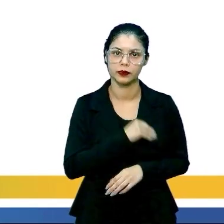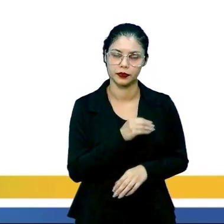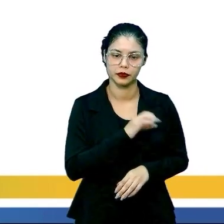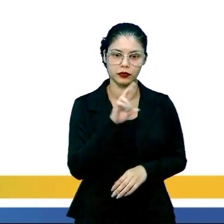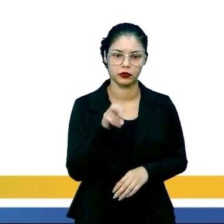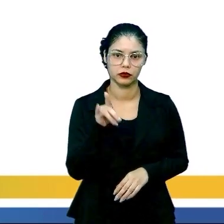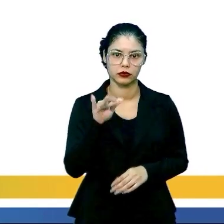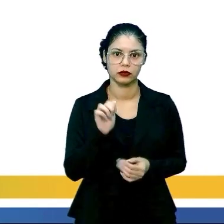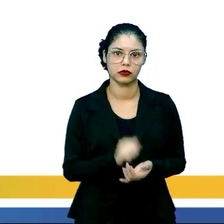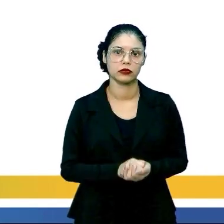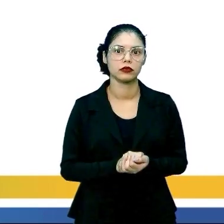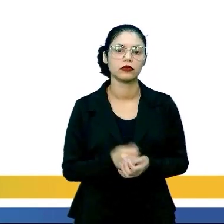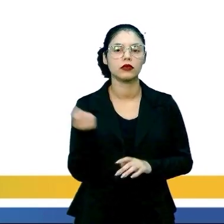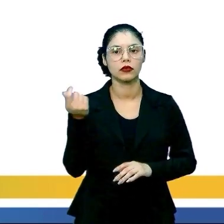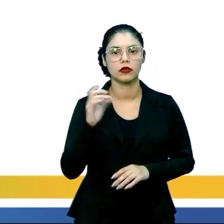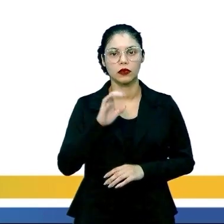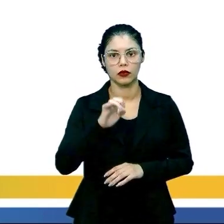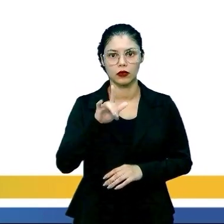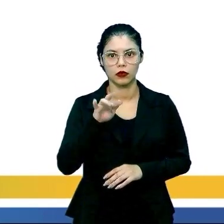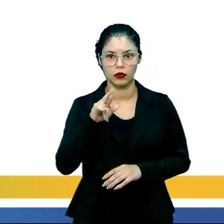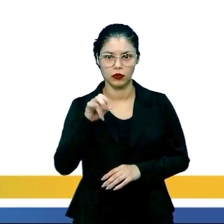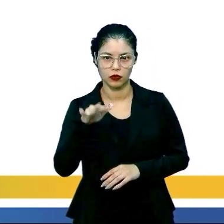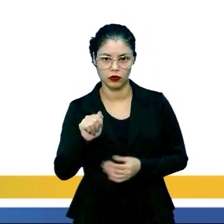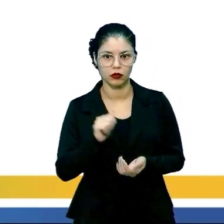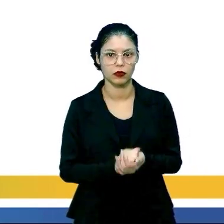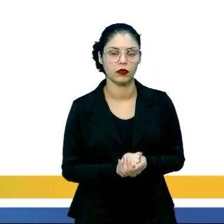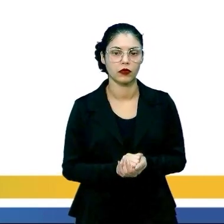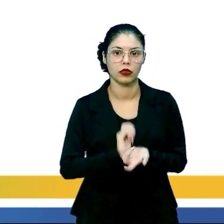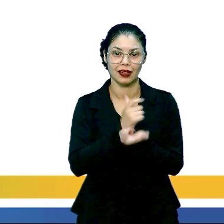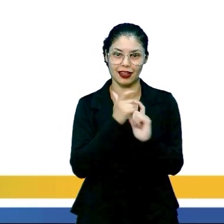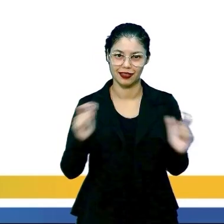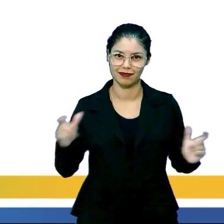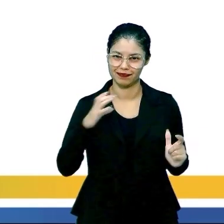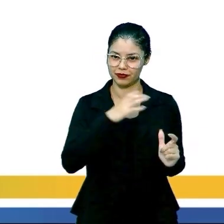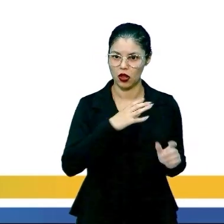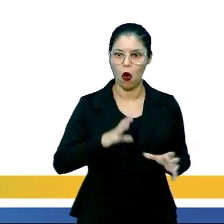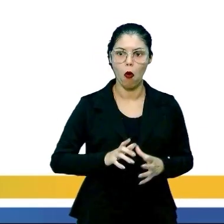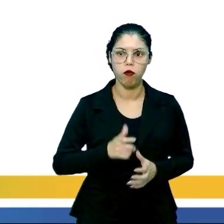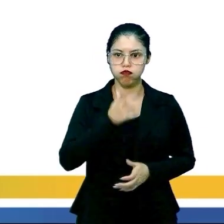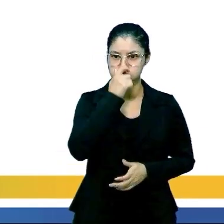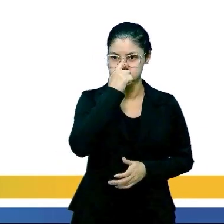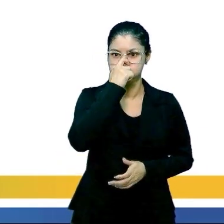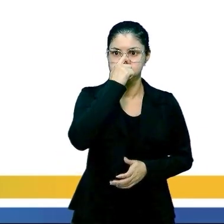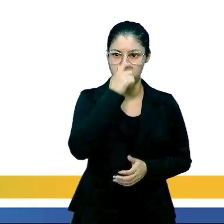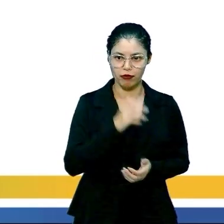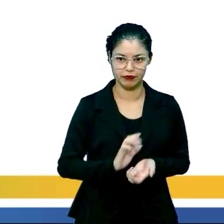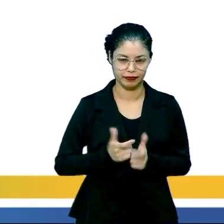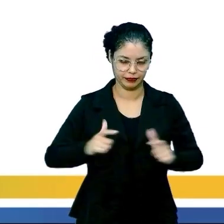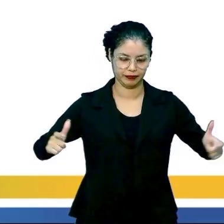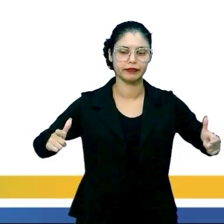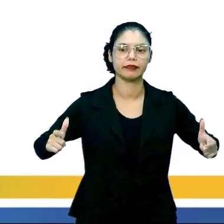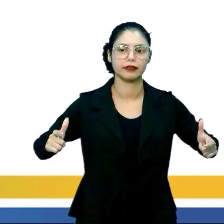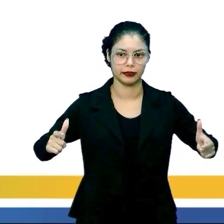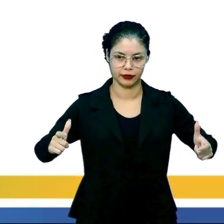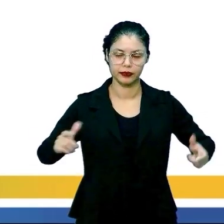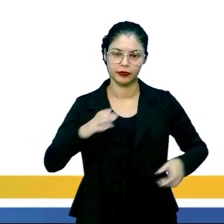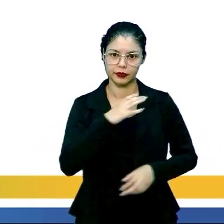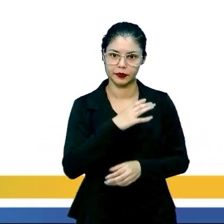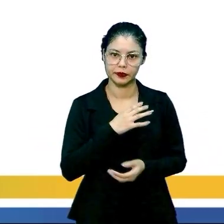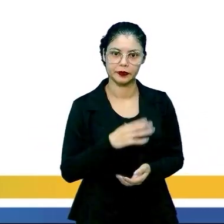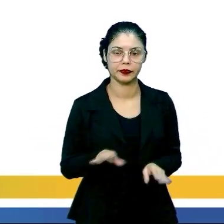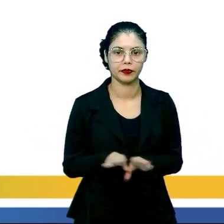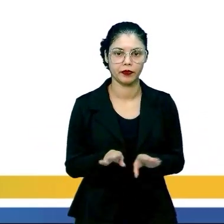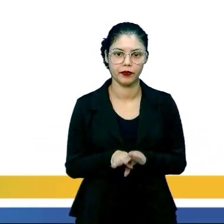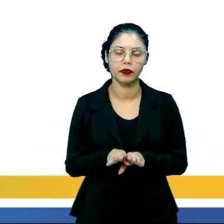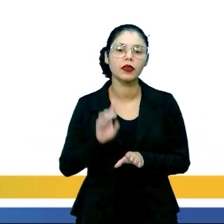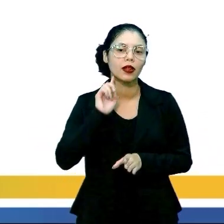E lá no campo ecológico, claro, nós vamos ter cidades superlotadas, porque as pessoas saem do campo para ir para as cidades. Nós vamos